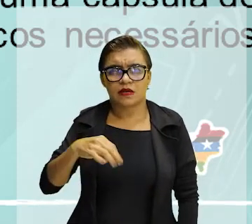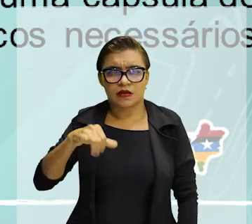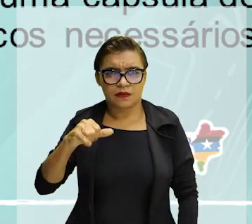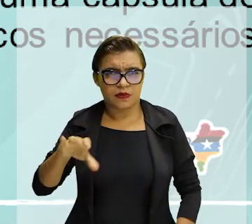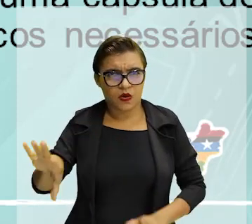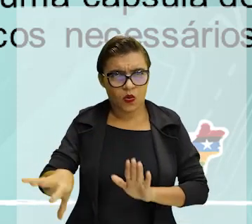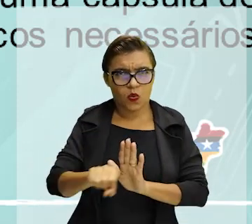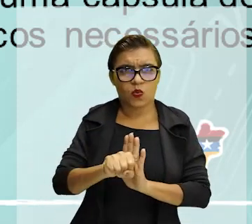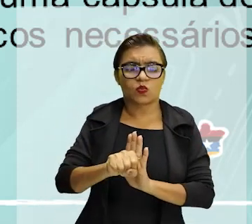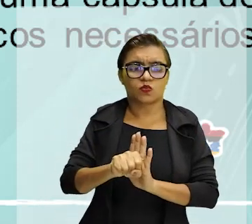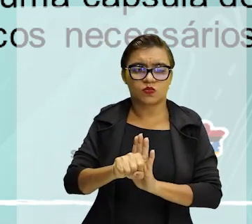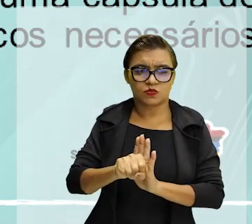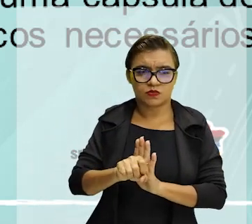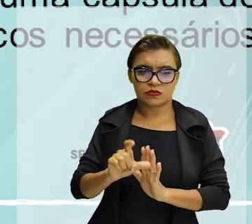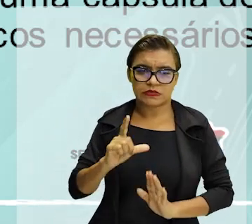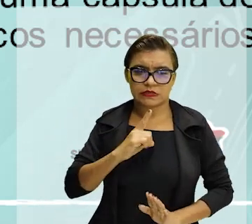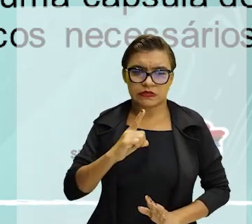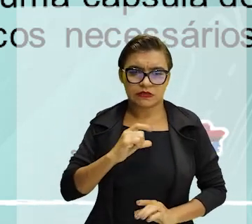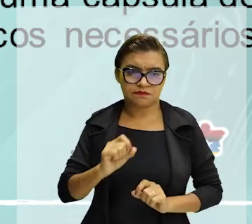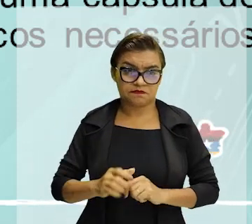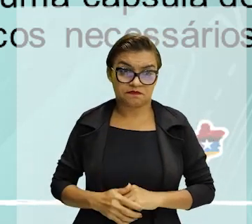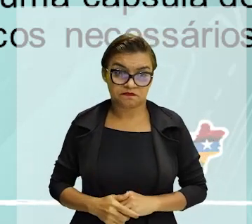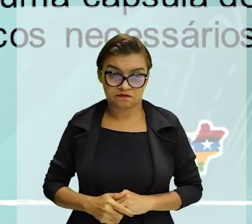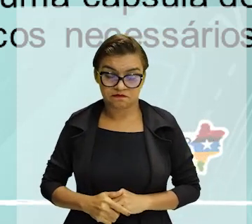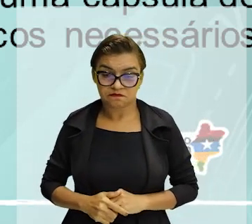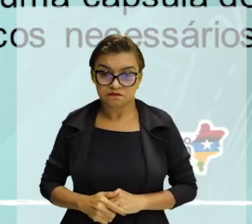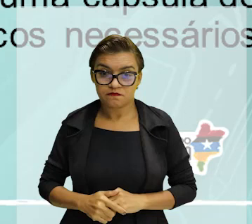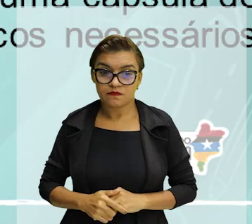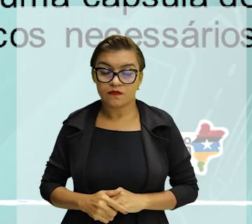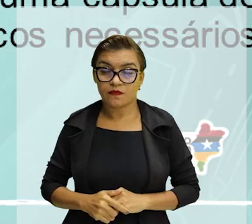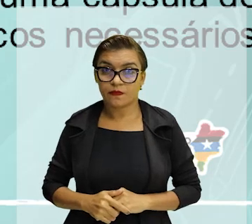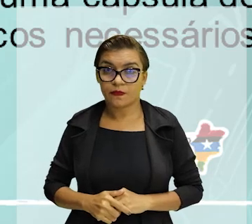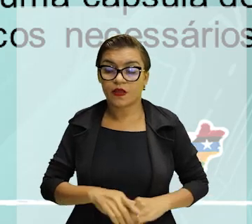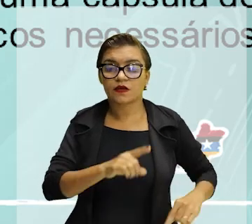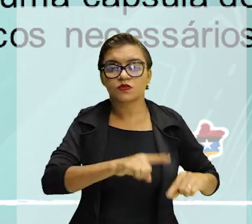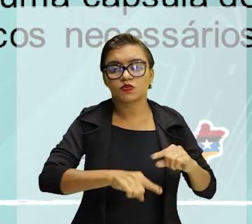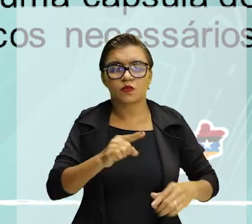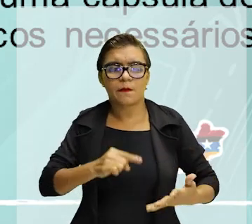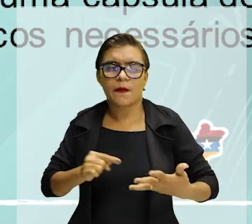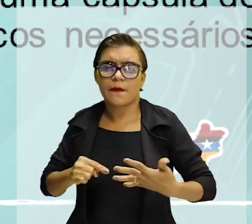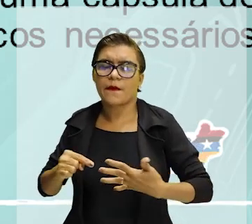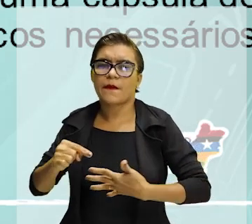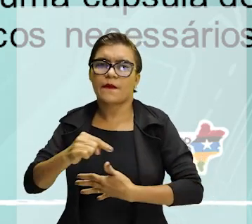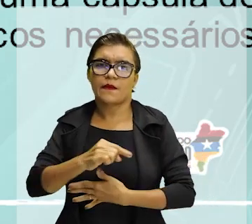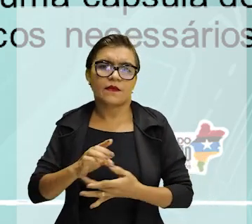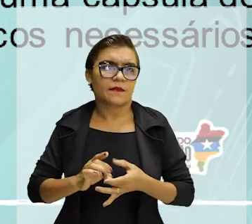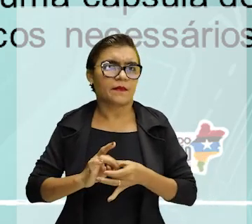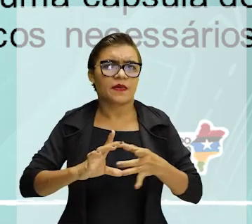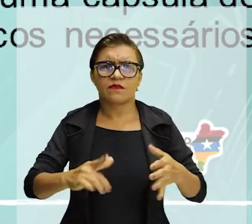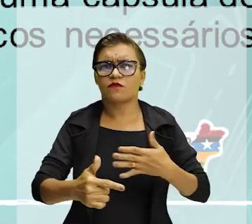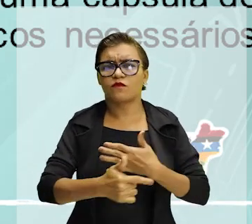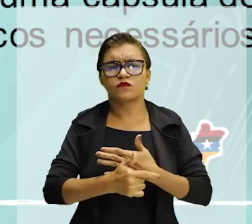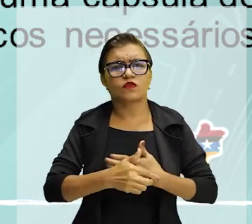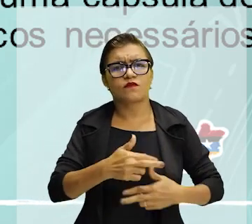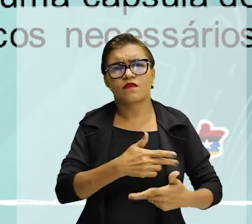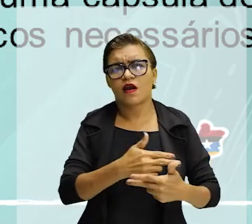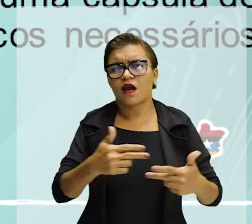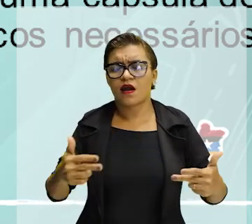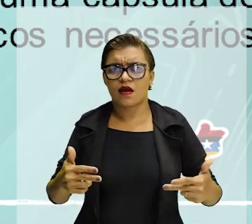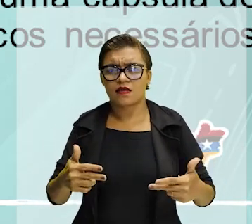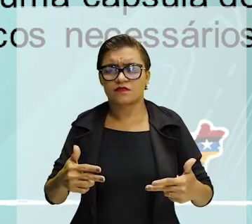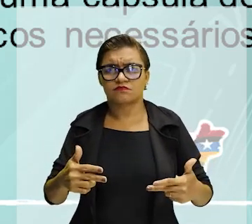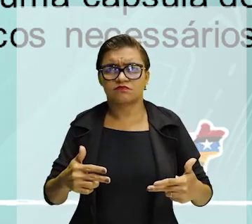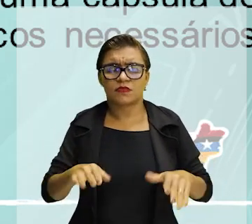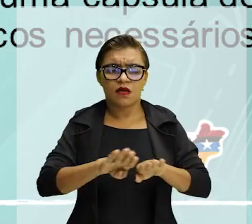circuitozinhos integrados. Né? São nanocircuitos integrados. Esses circuitos permitem o desenvolvimento de várias funções em dispositivos